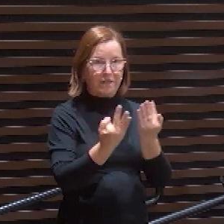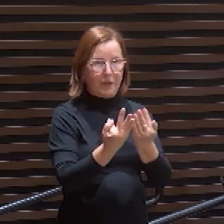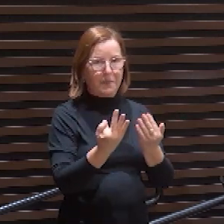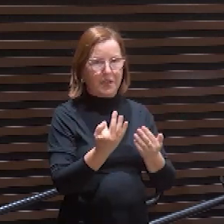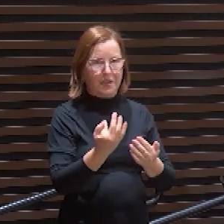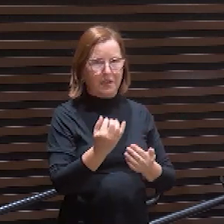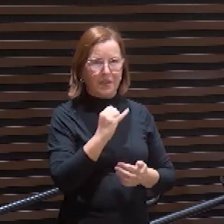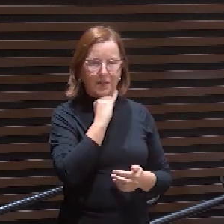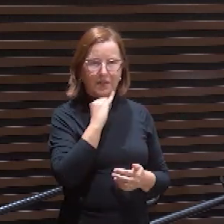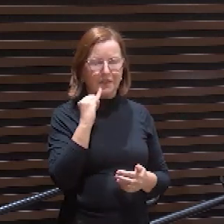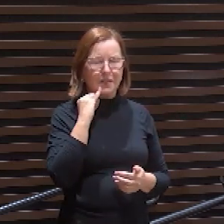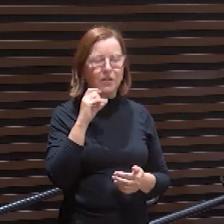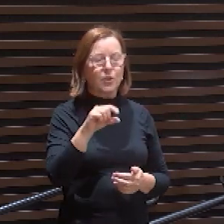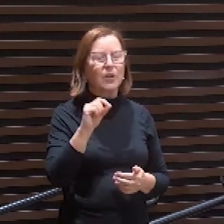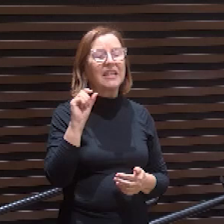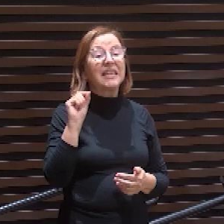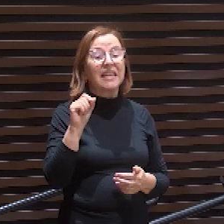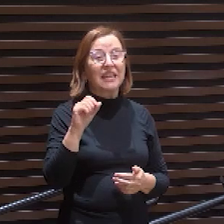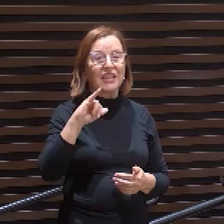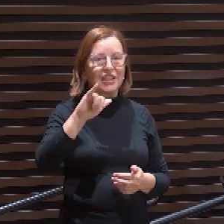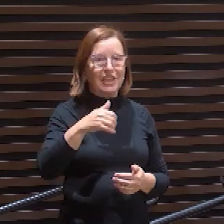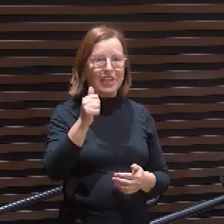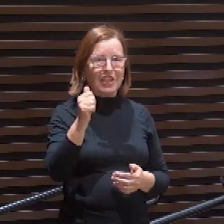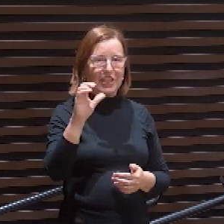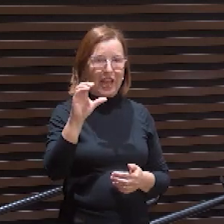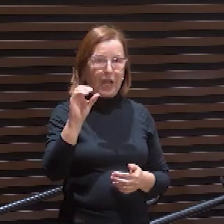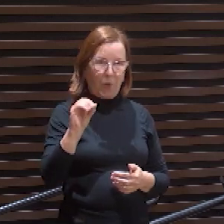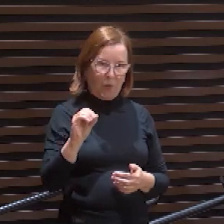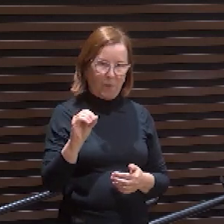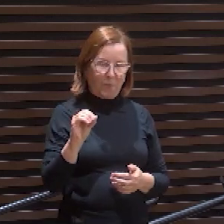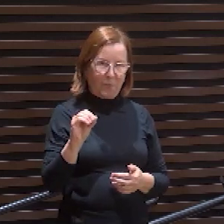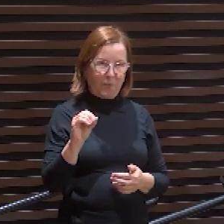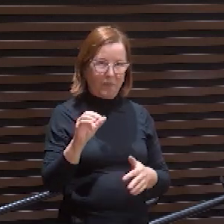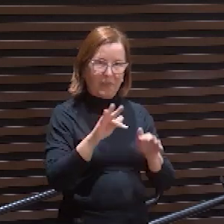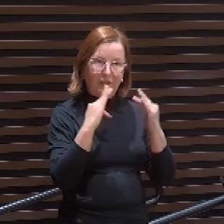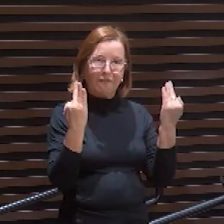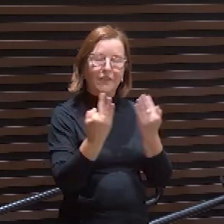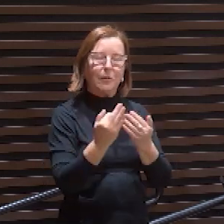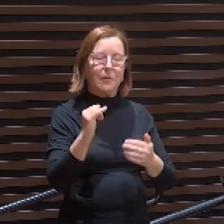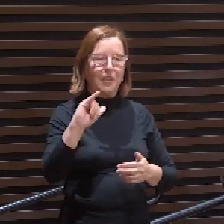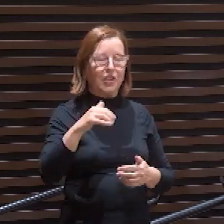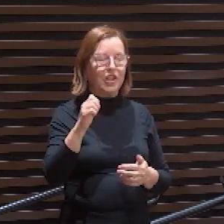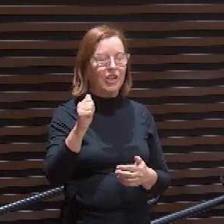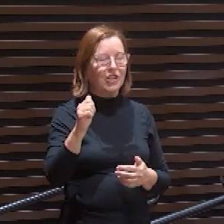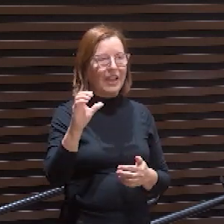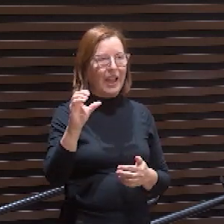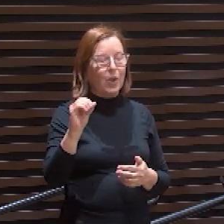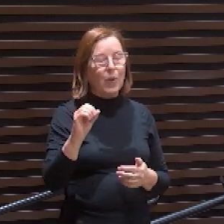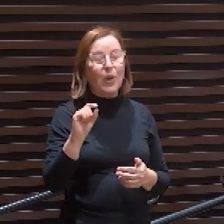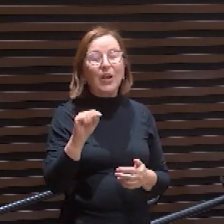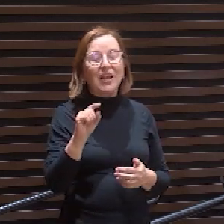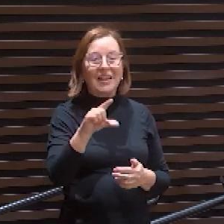escolheu Jacó. Da família de Jacó, ele escolheu